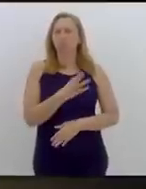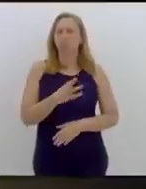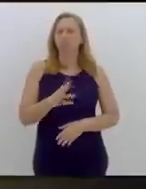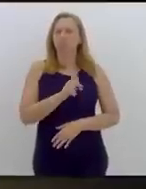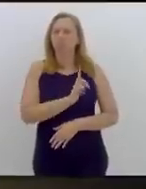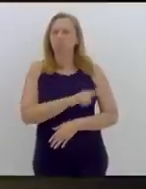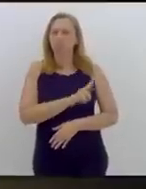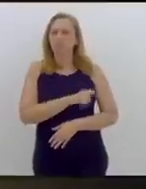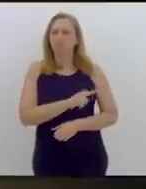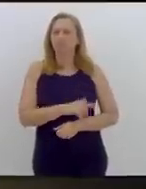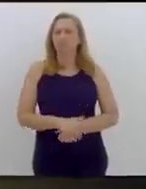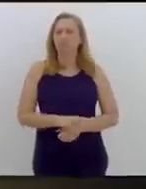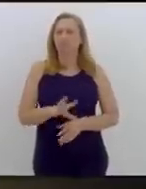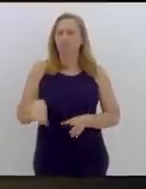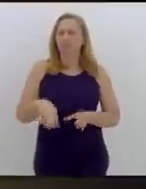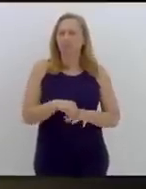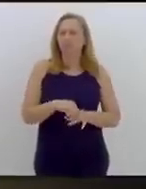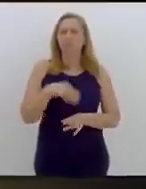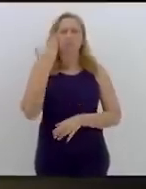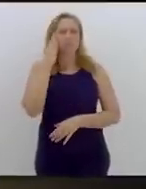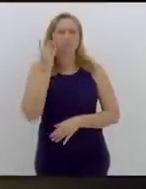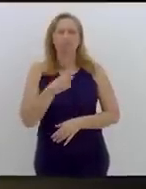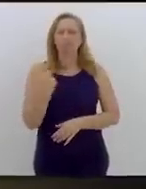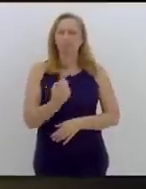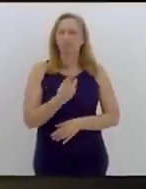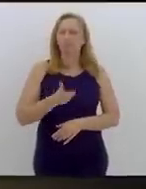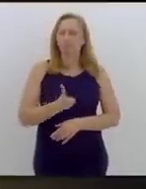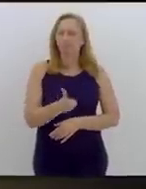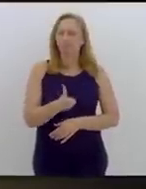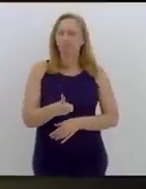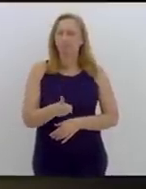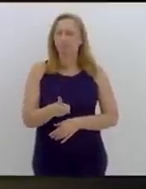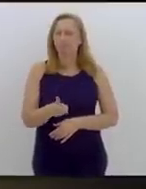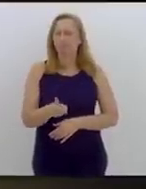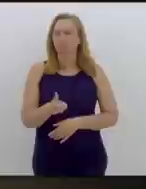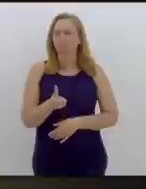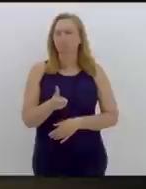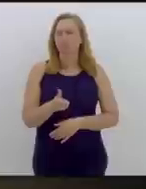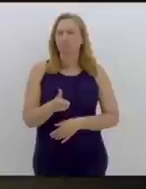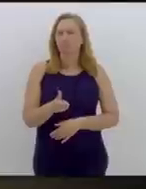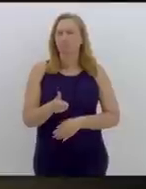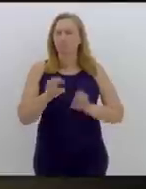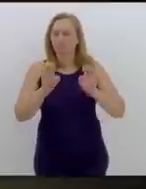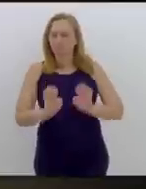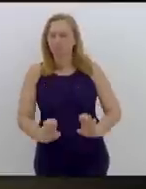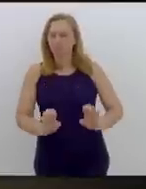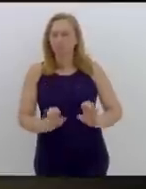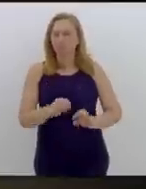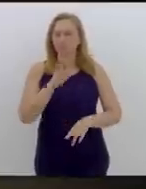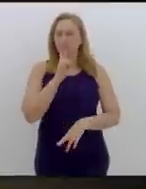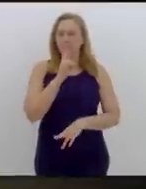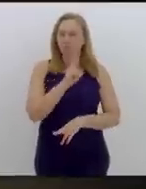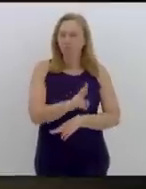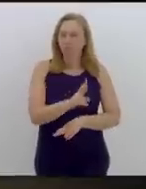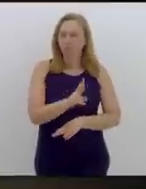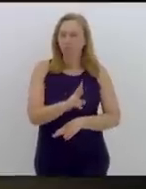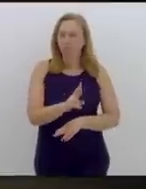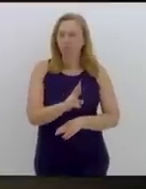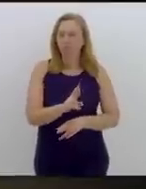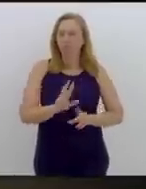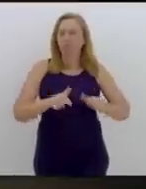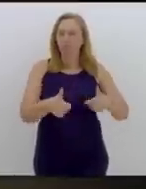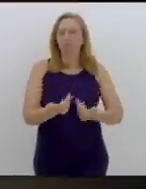em si ou dentro do nosso entendimento é sempre primando a legalidade responder por atos passado